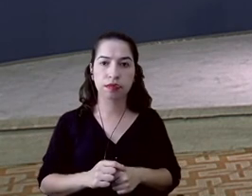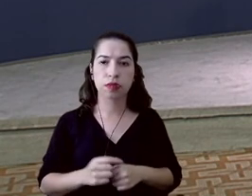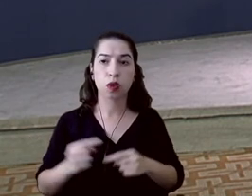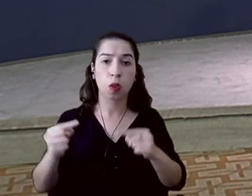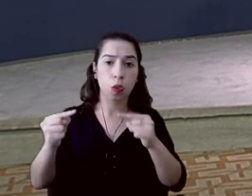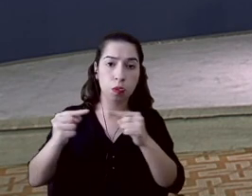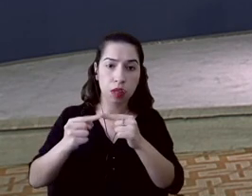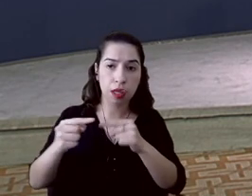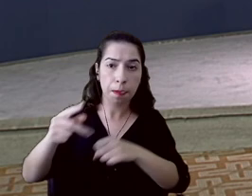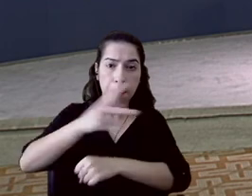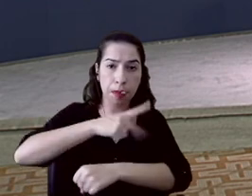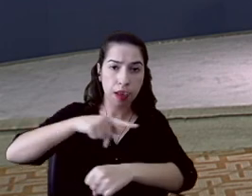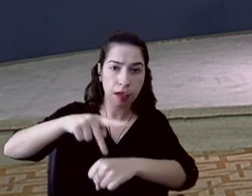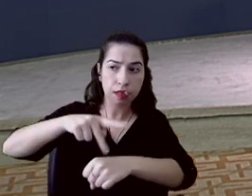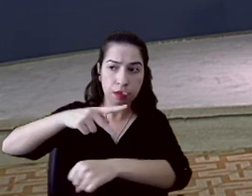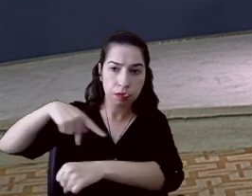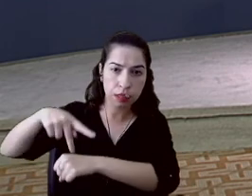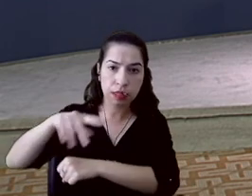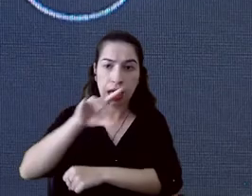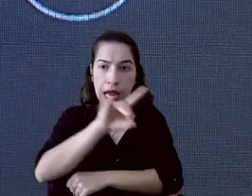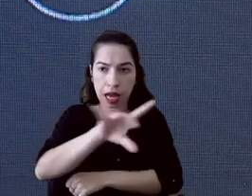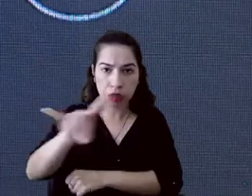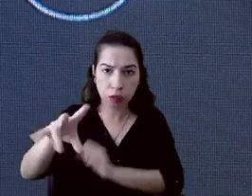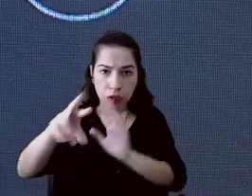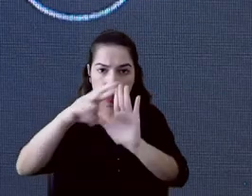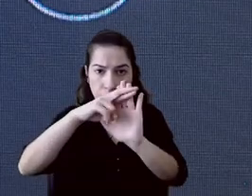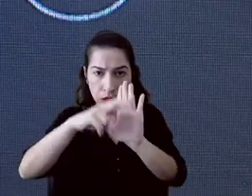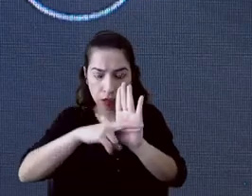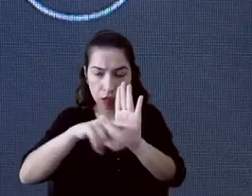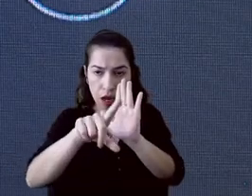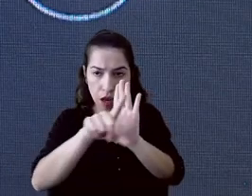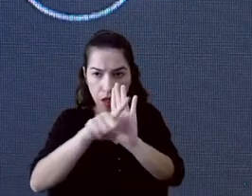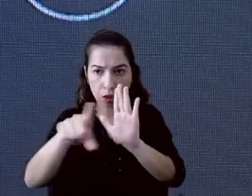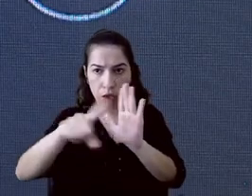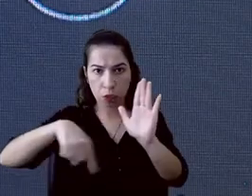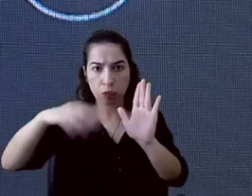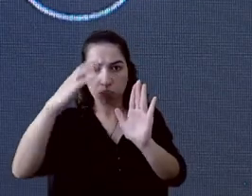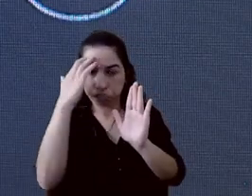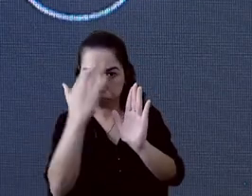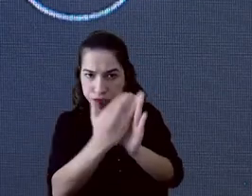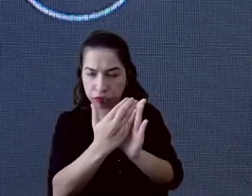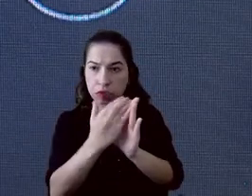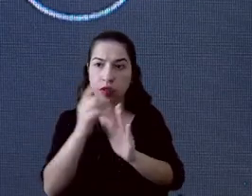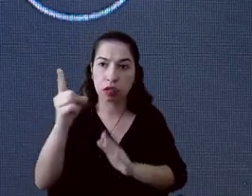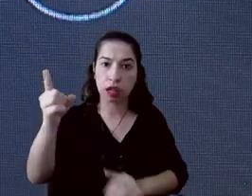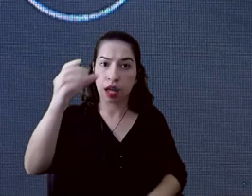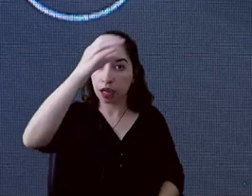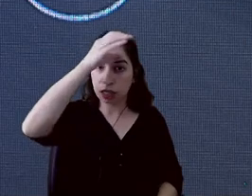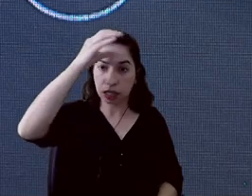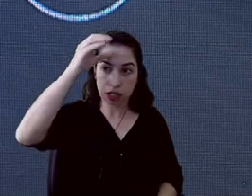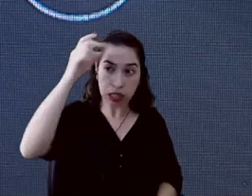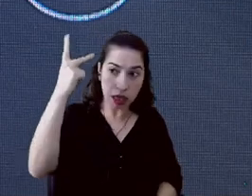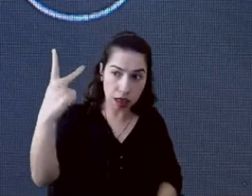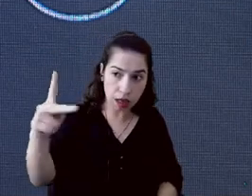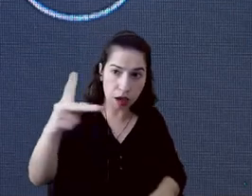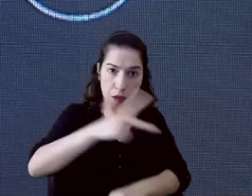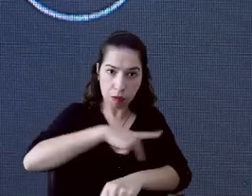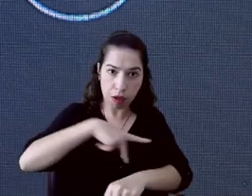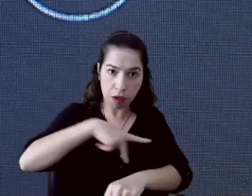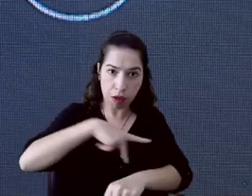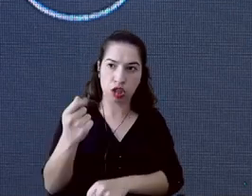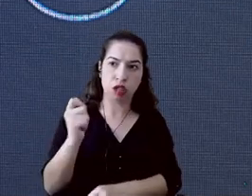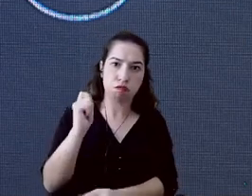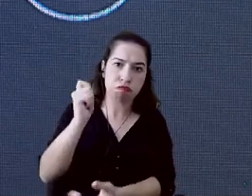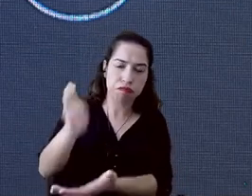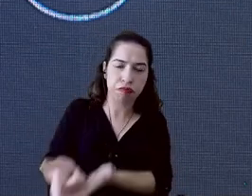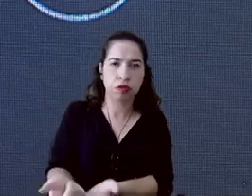um dos países é que a gente possa fazer o repasse financeiro para o nosso cliente lá no país dele seja ele a China Estados